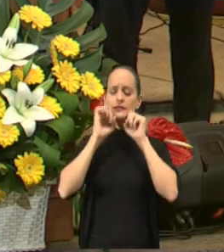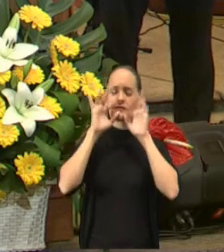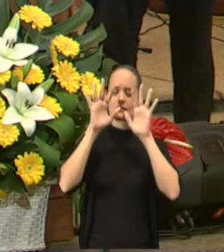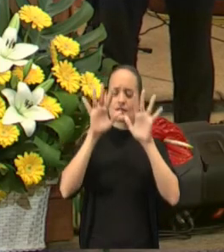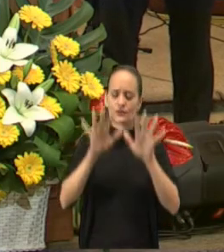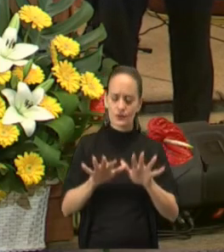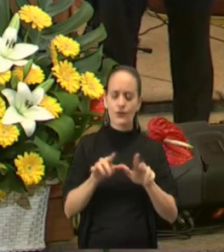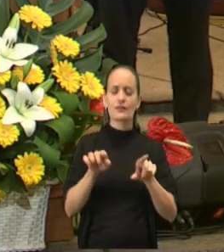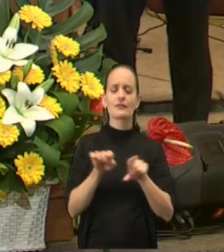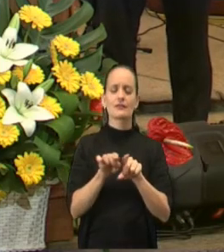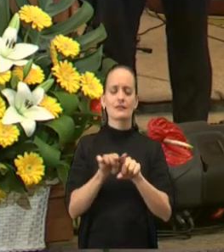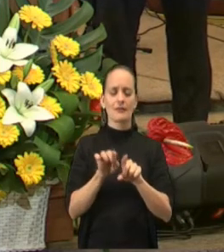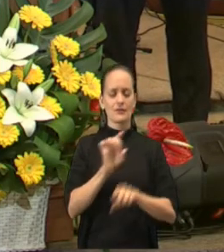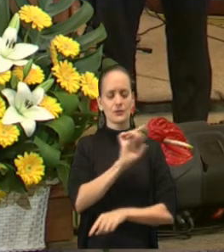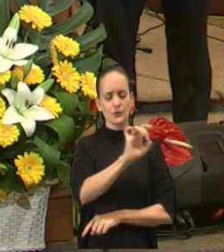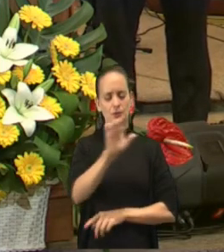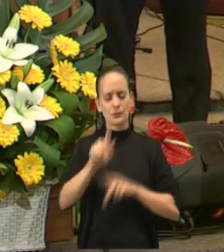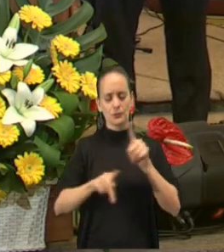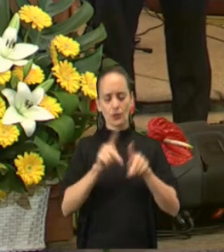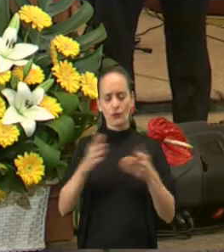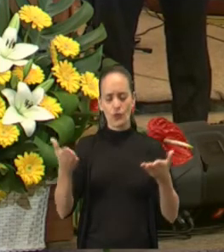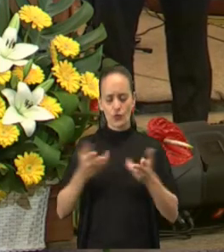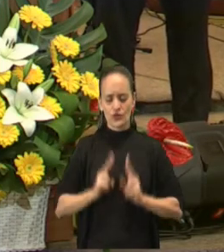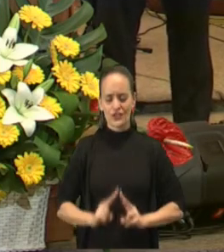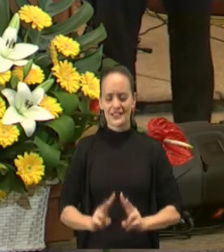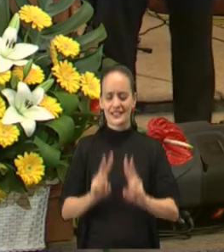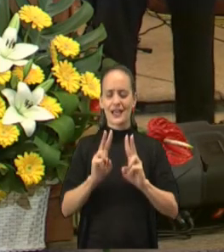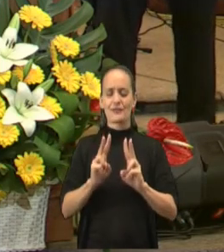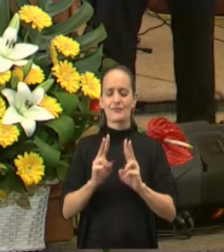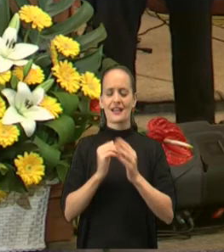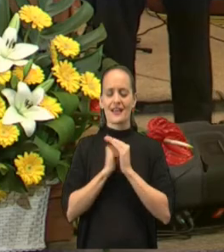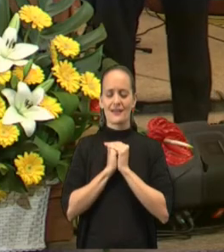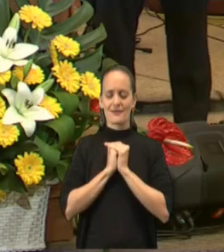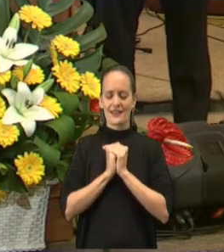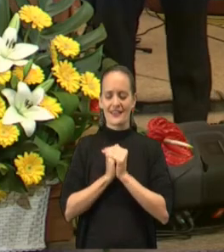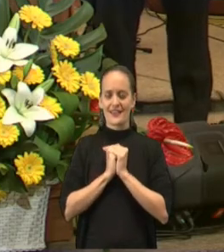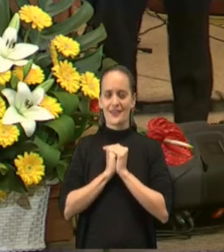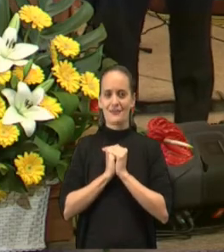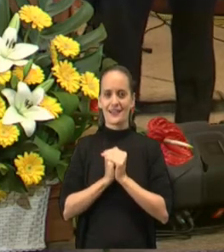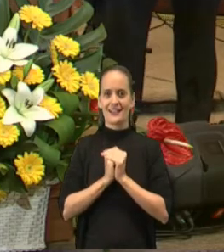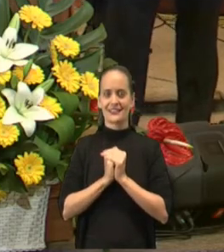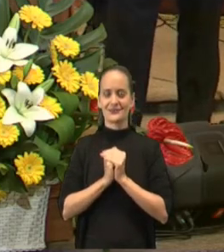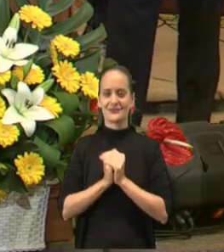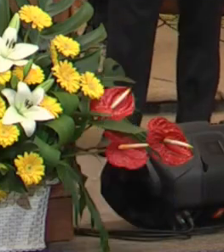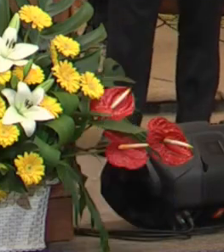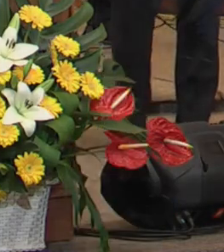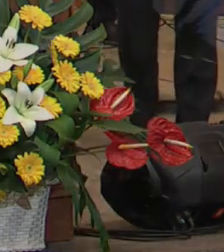também sobre eles, com o Teu povo, hoje e para todo sempre. Amém e amém.